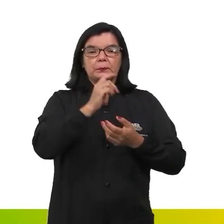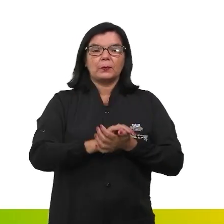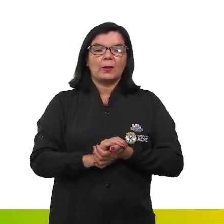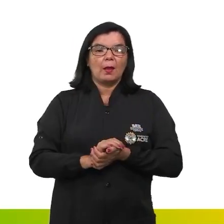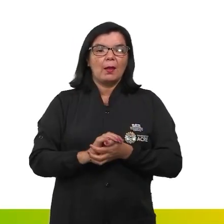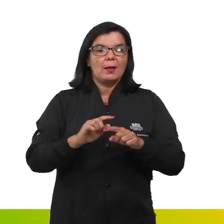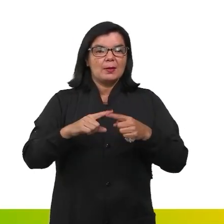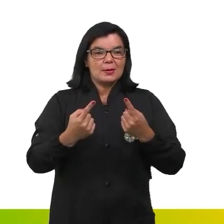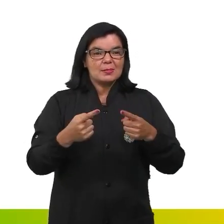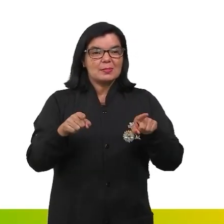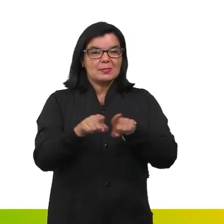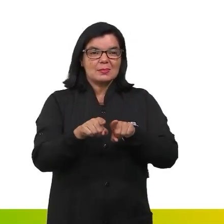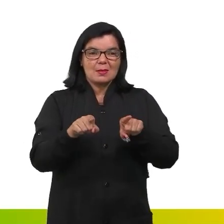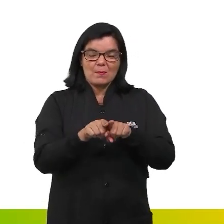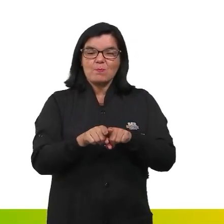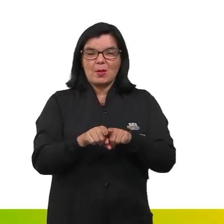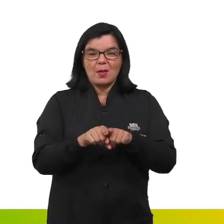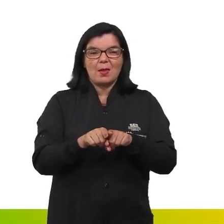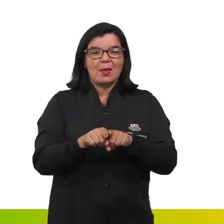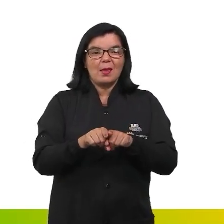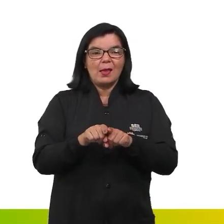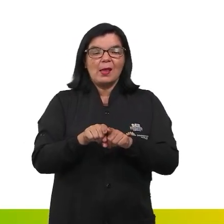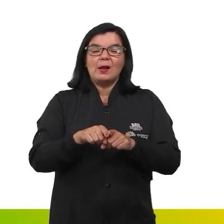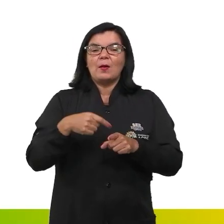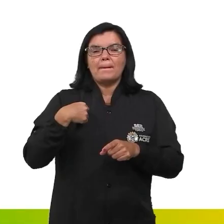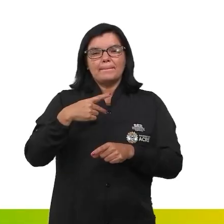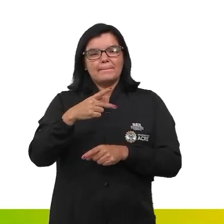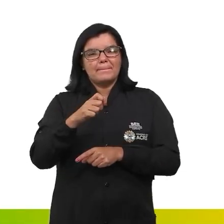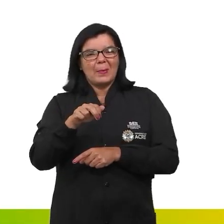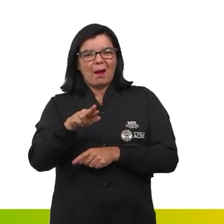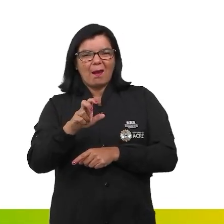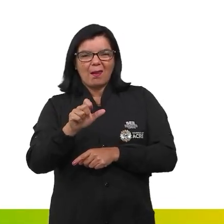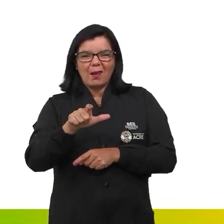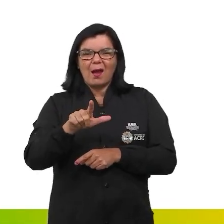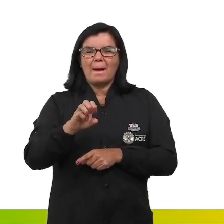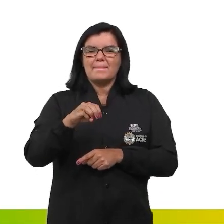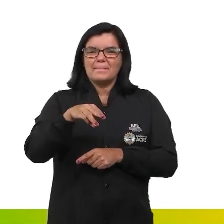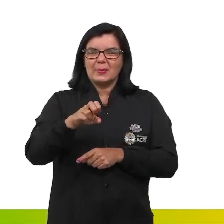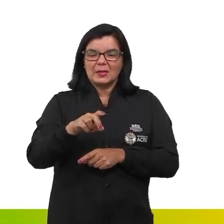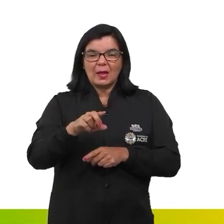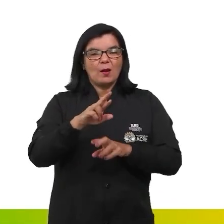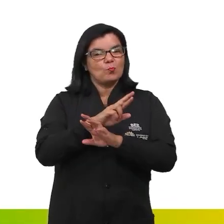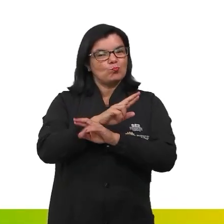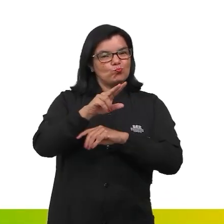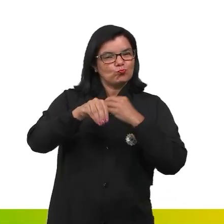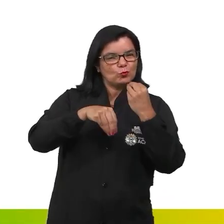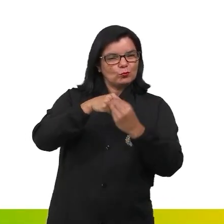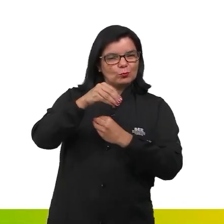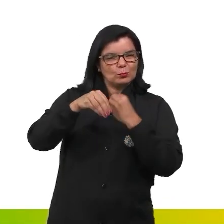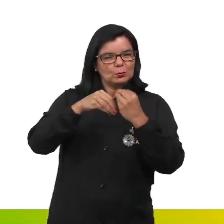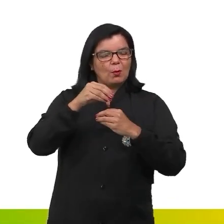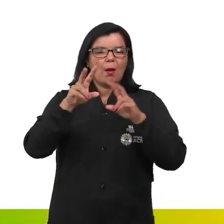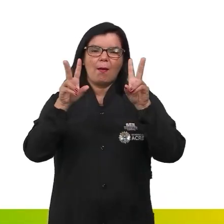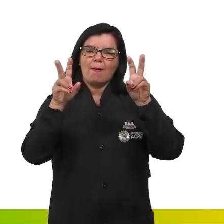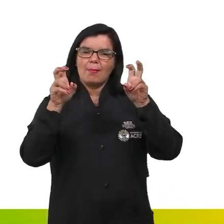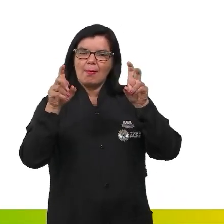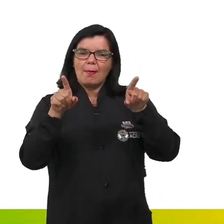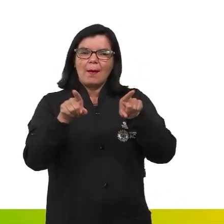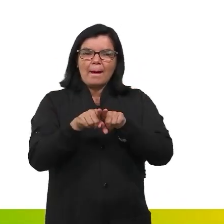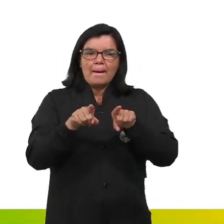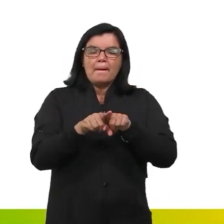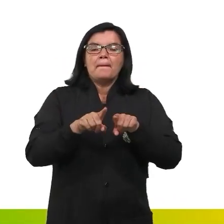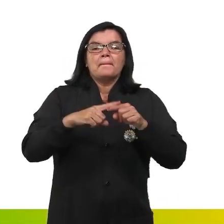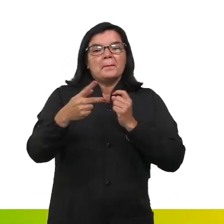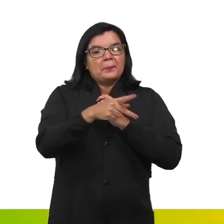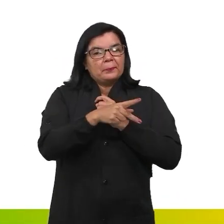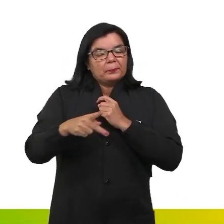República parlamentarista, parlamentar também é um modelo, mas não aqui eles misturam os termos, né? A República